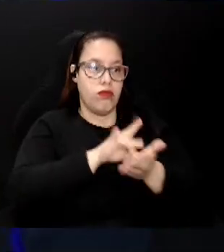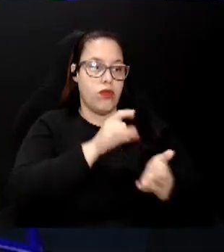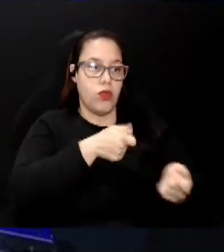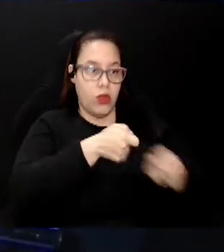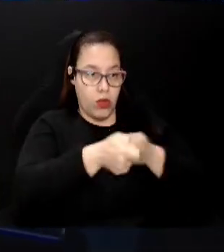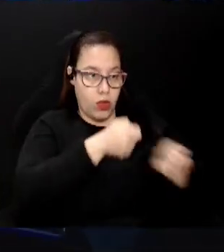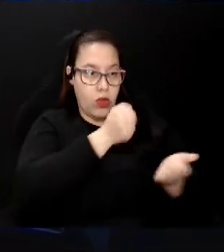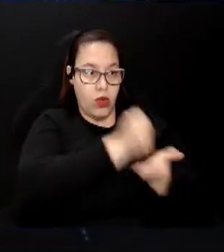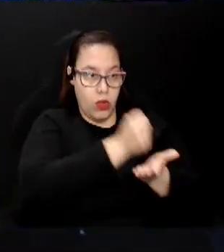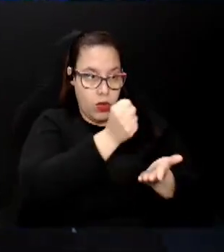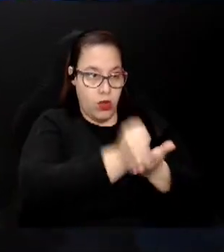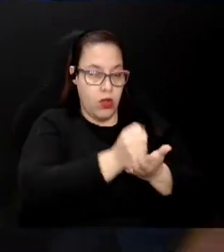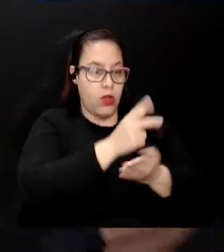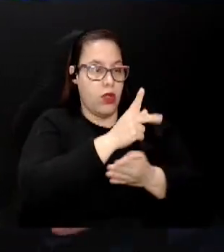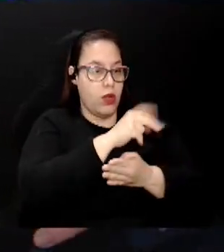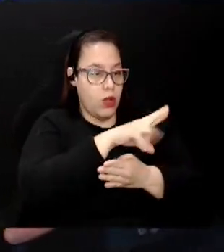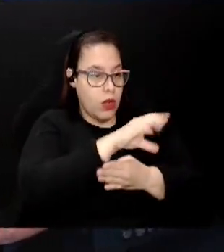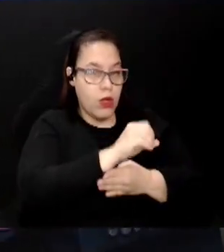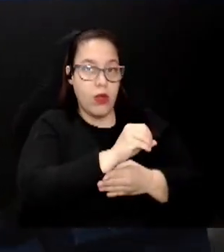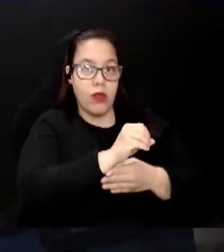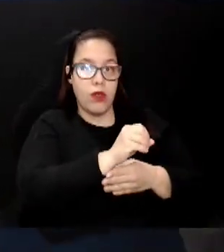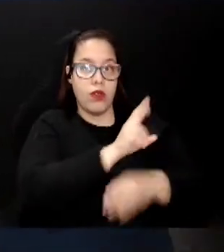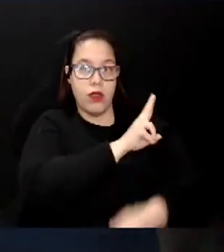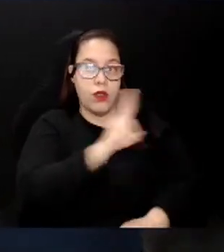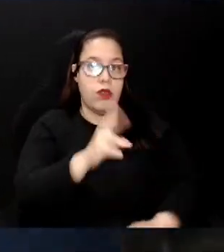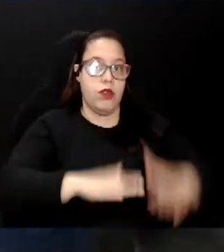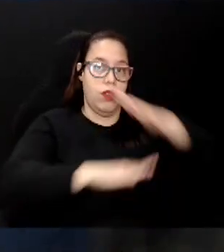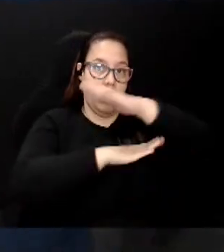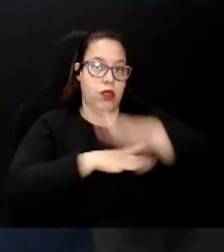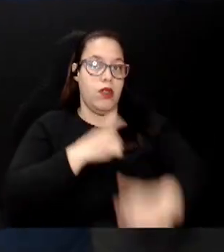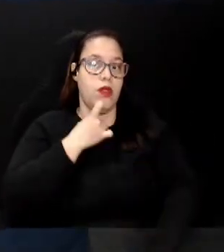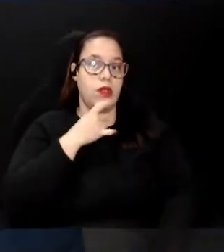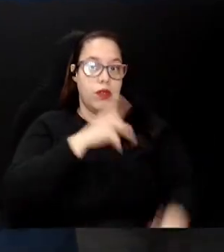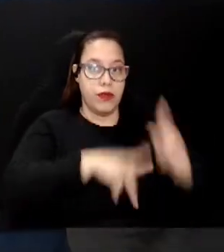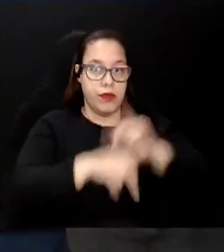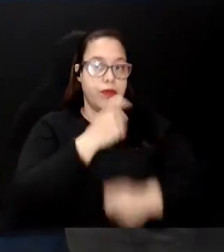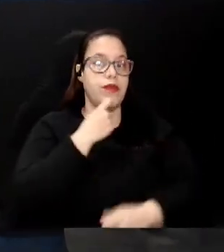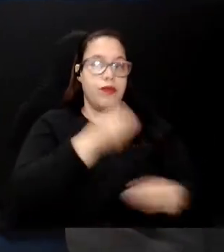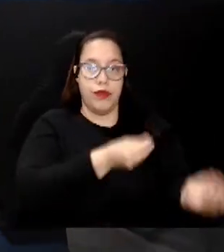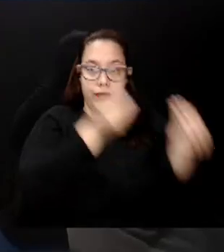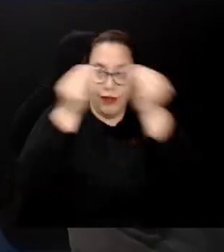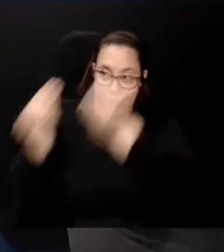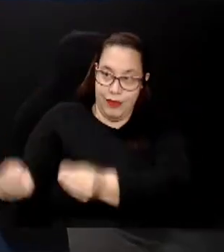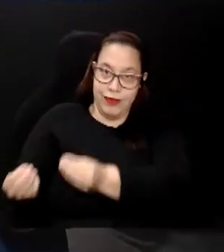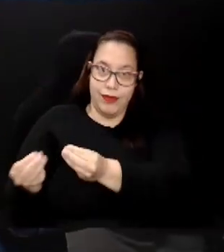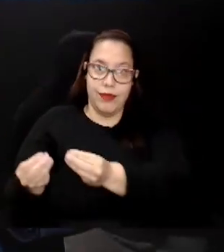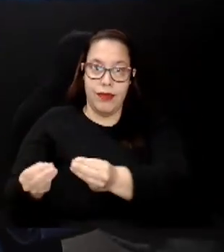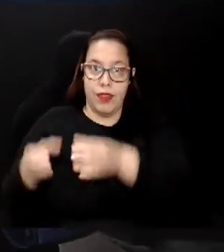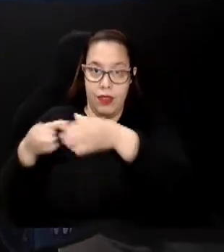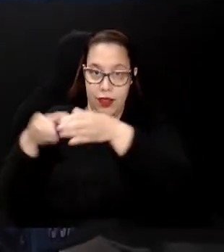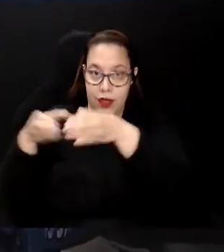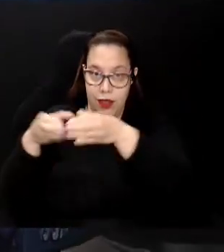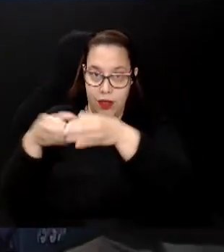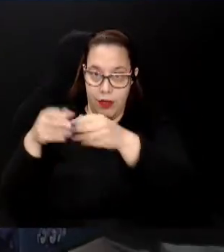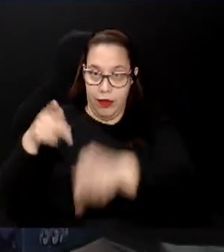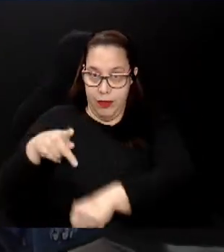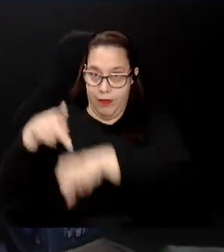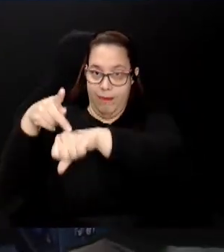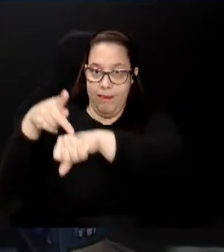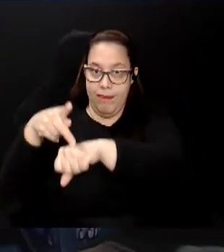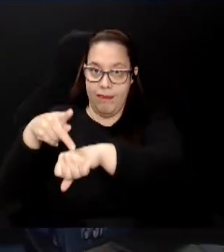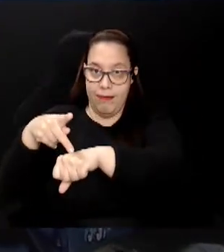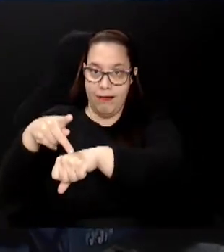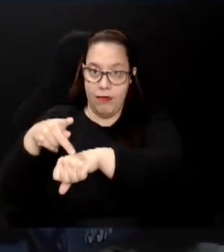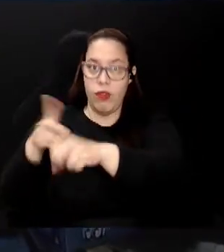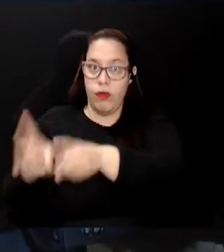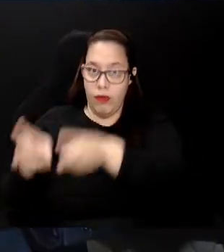Paulo, em nome da Câmara Municipal e da população de Campinas, entregar para você e para a equipe esse troféu aí, como reconhecimento do